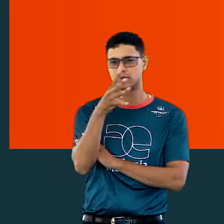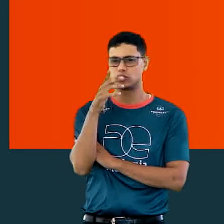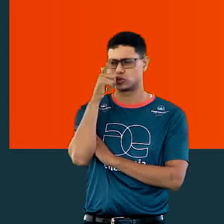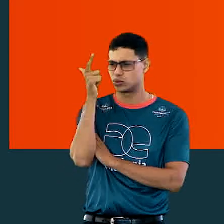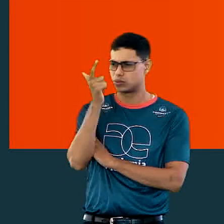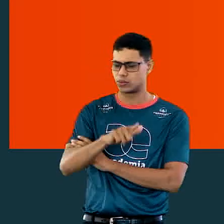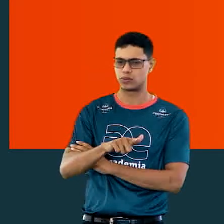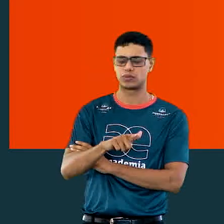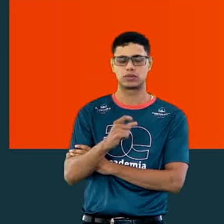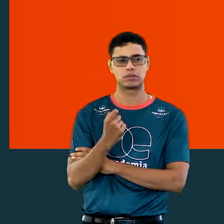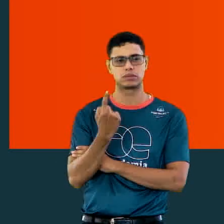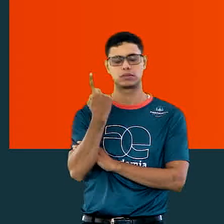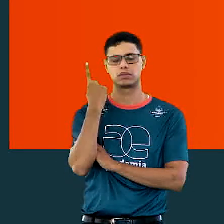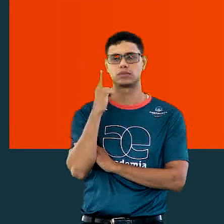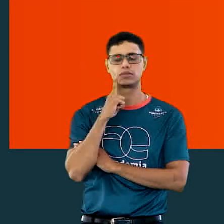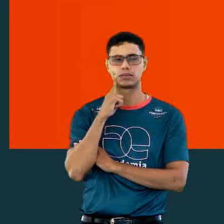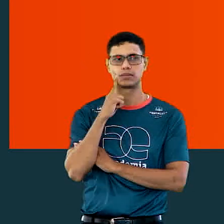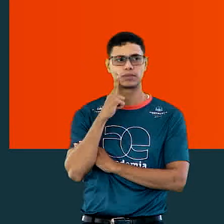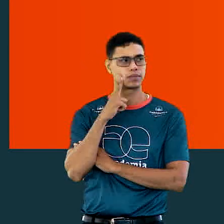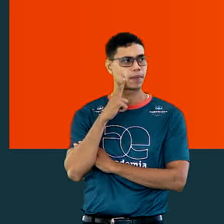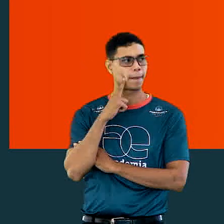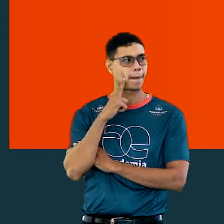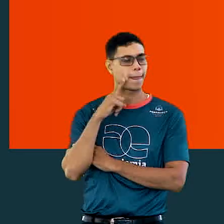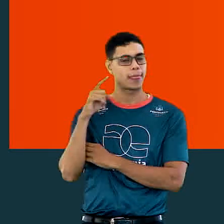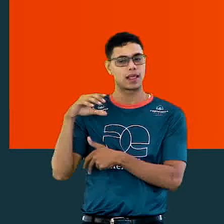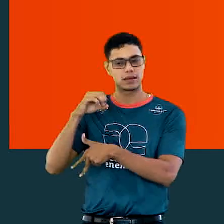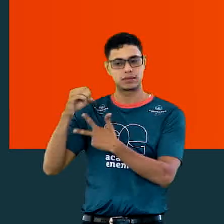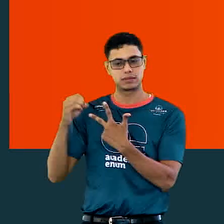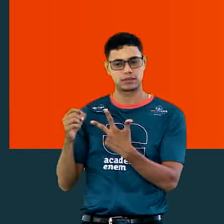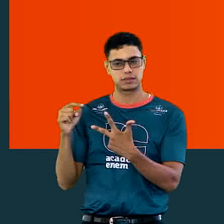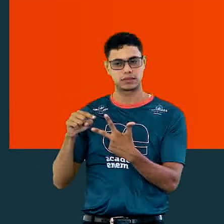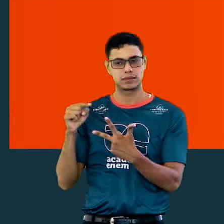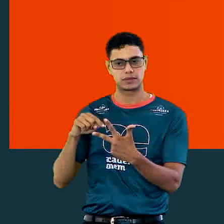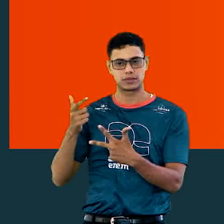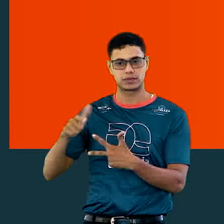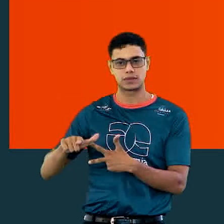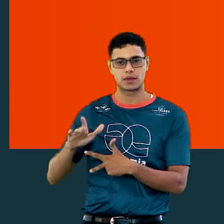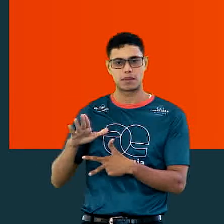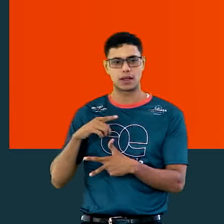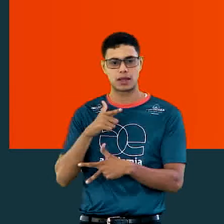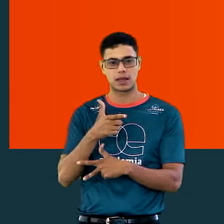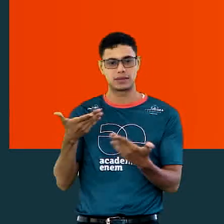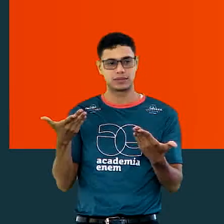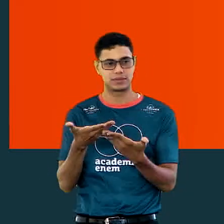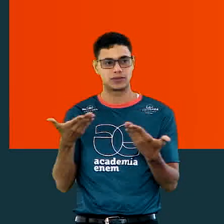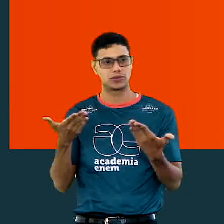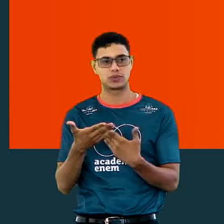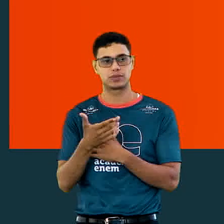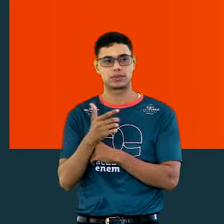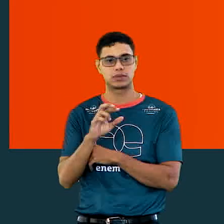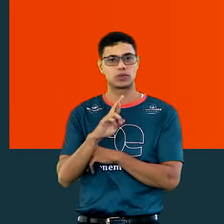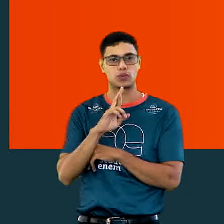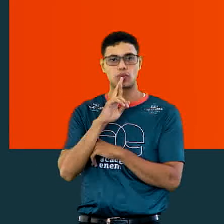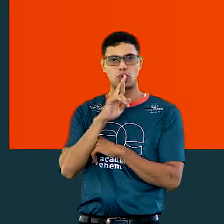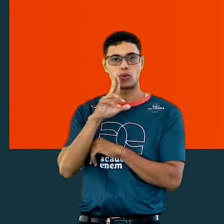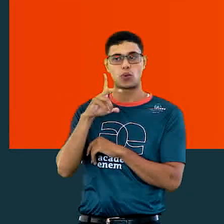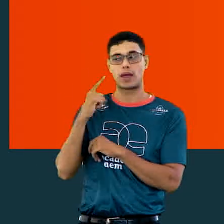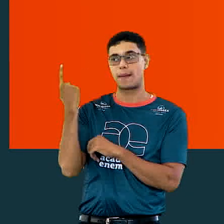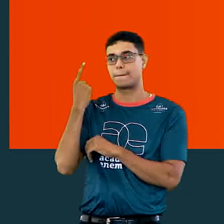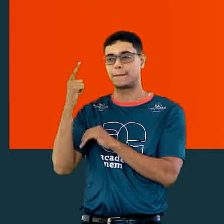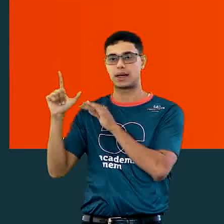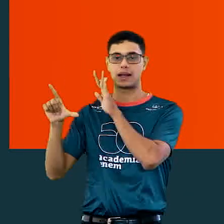questão do Enem com tabela. Sendo que essa agora não trata mais da primeira lei de